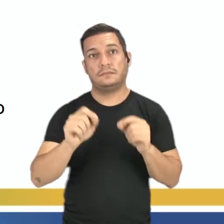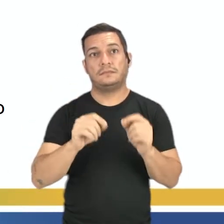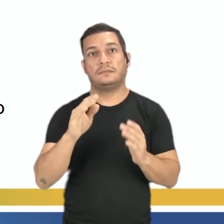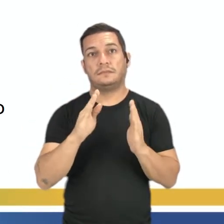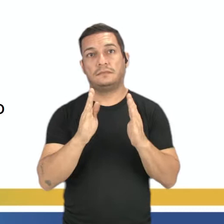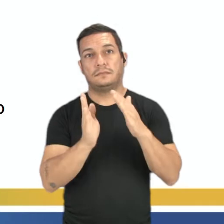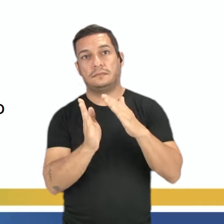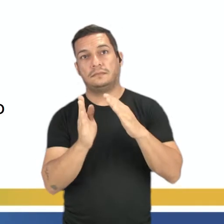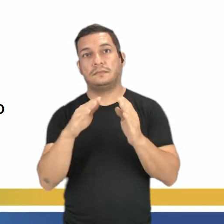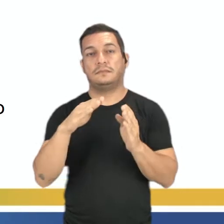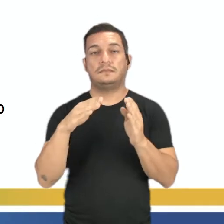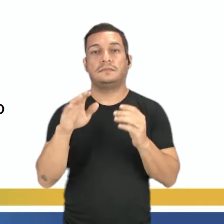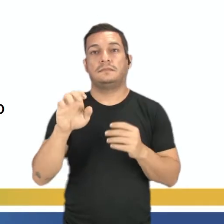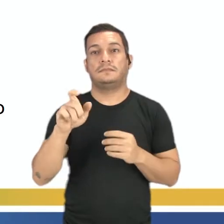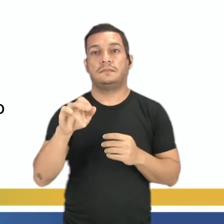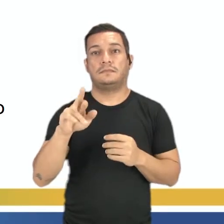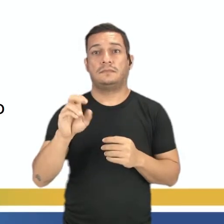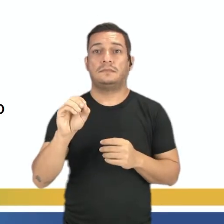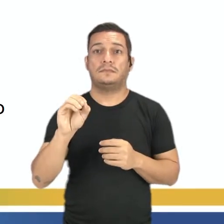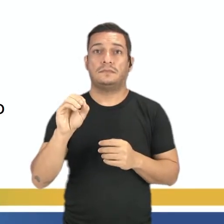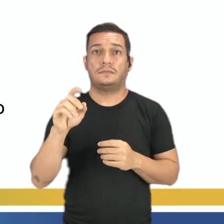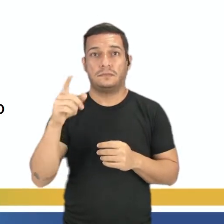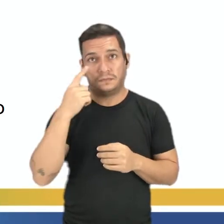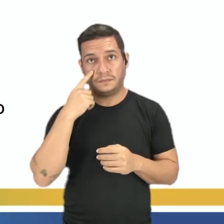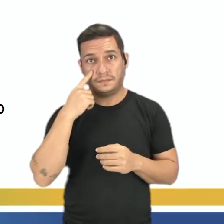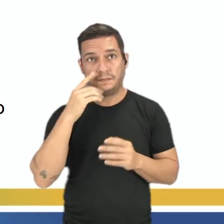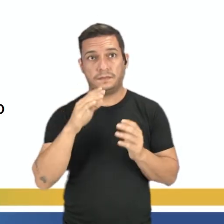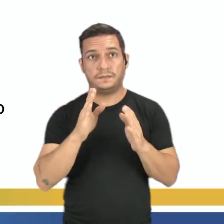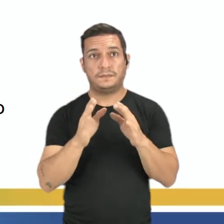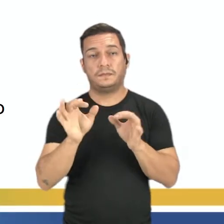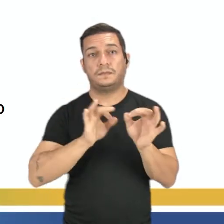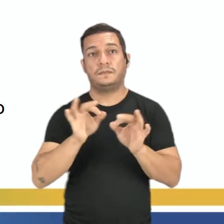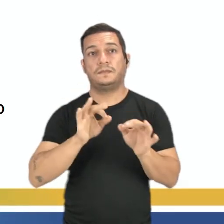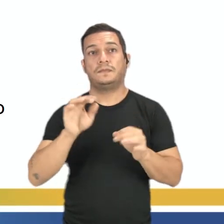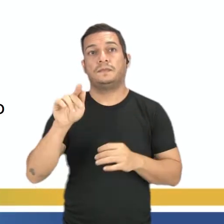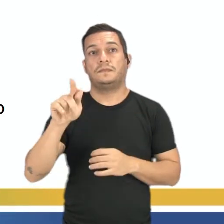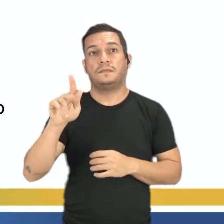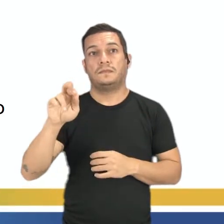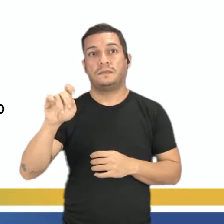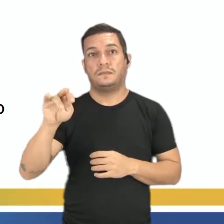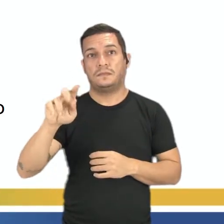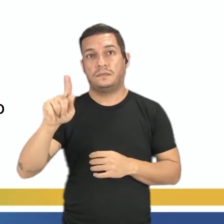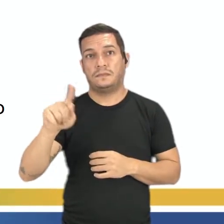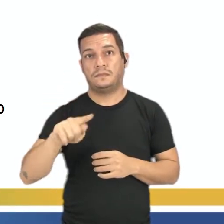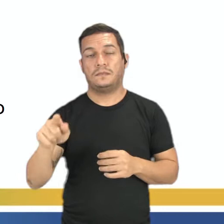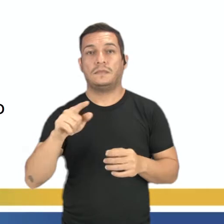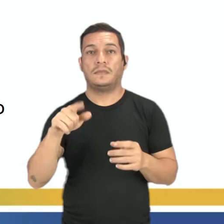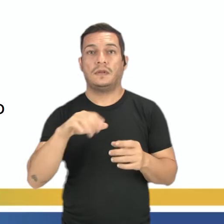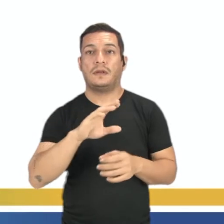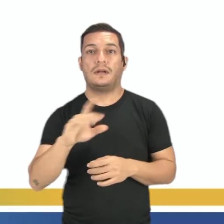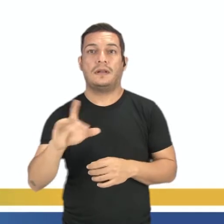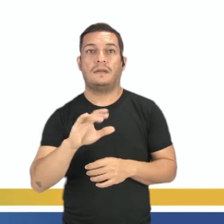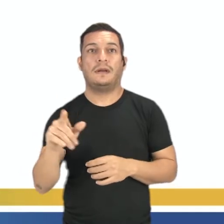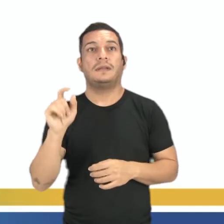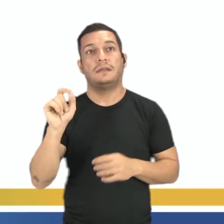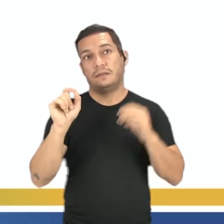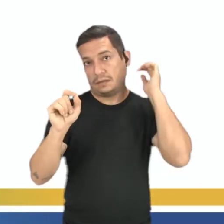Dependendo da inclinação do eixo, ou seja, do ângulo formado pela geratriz, os cilindros são classificados